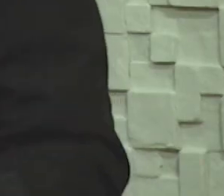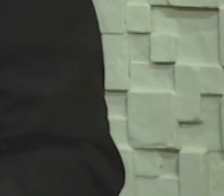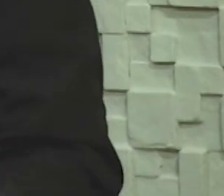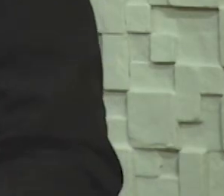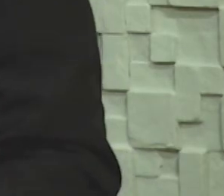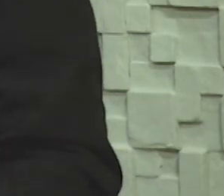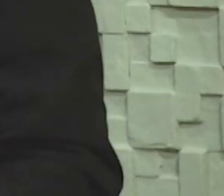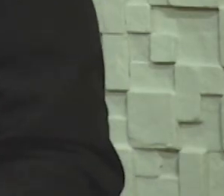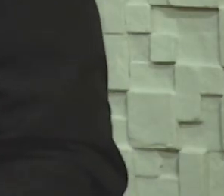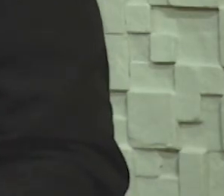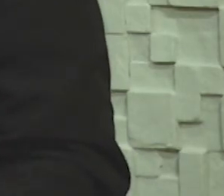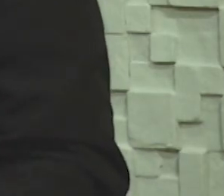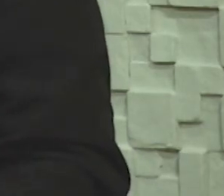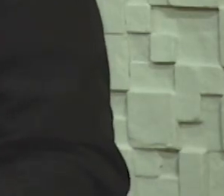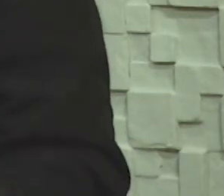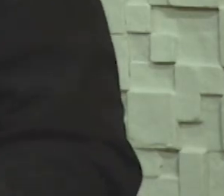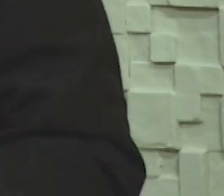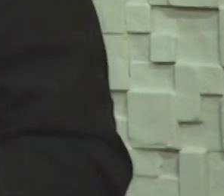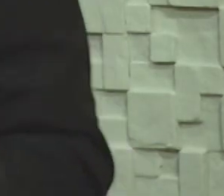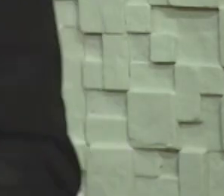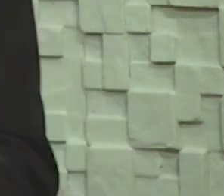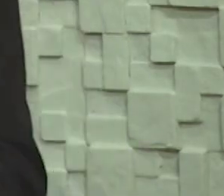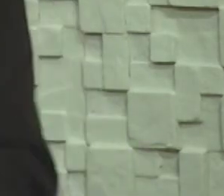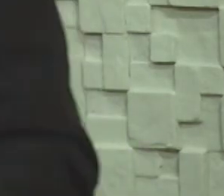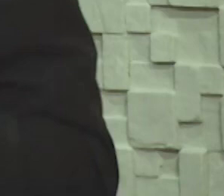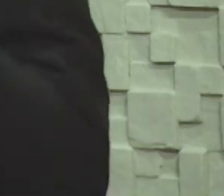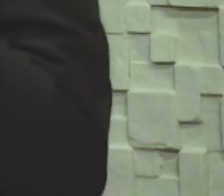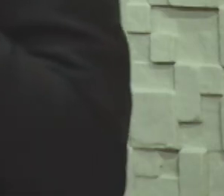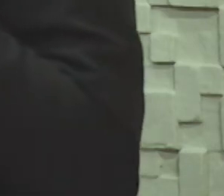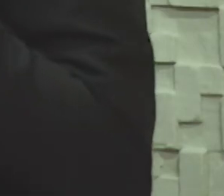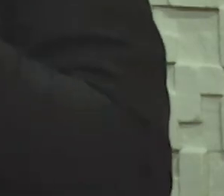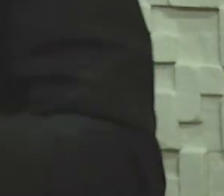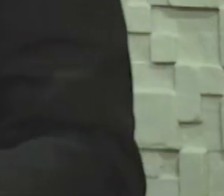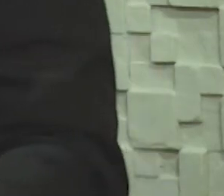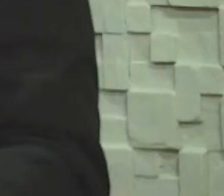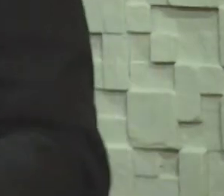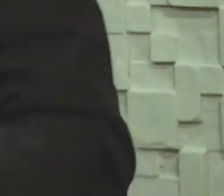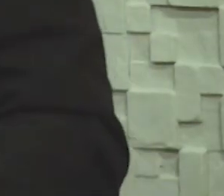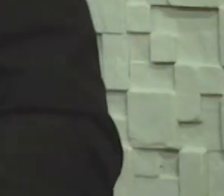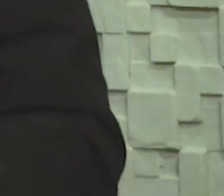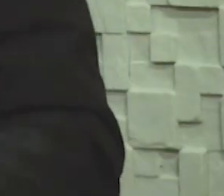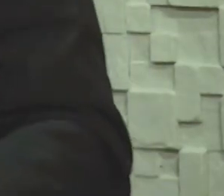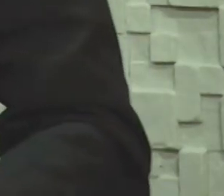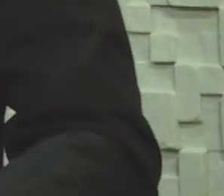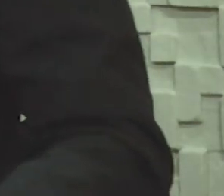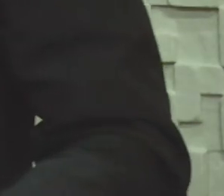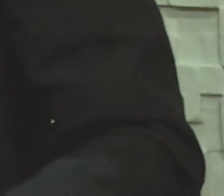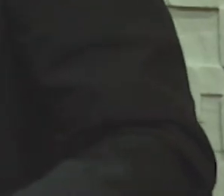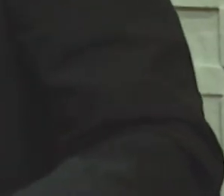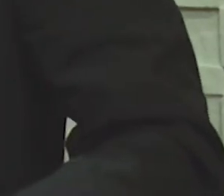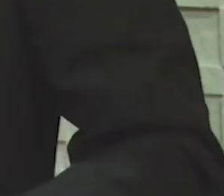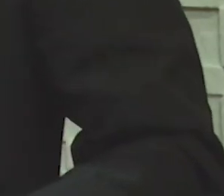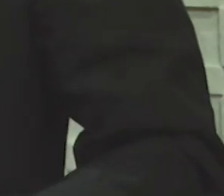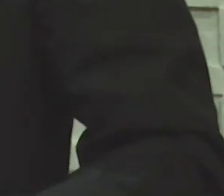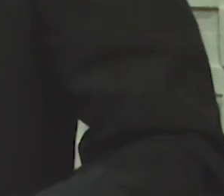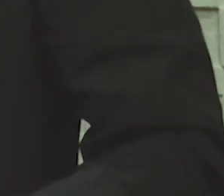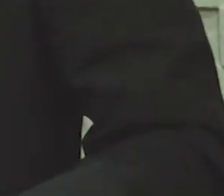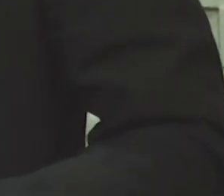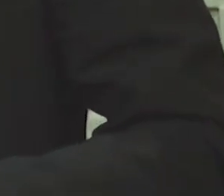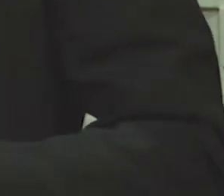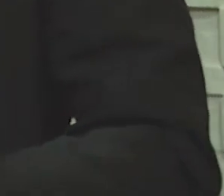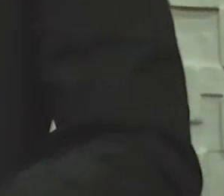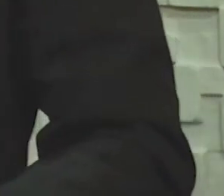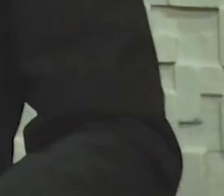favorável todos os pedidos que foram feitos e em especial ali Serginho pedir para assinar junto contigo